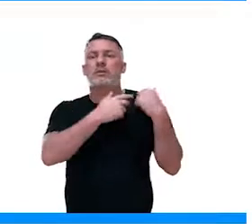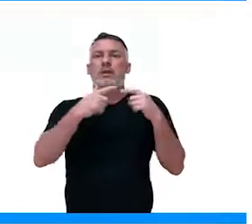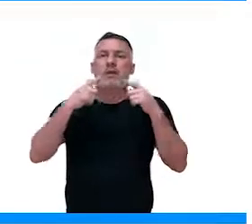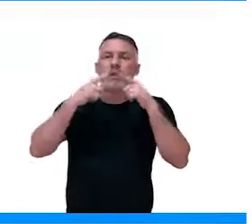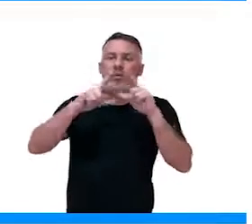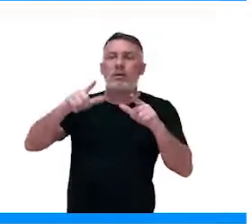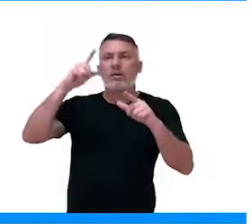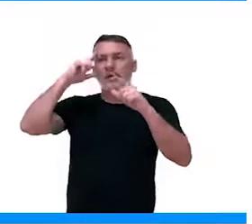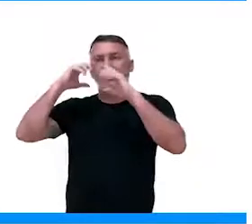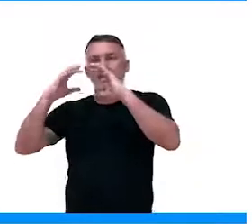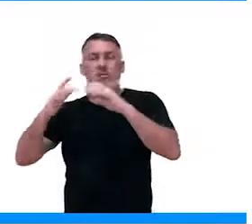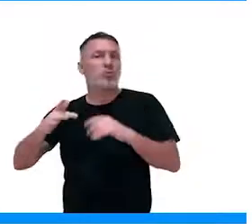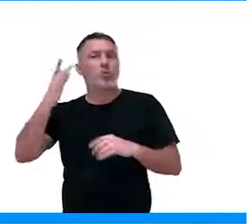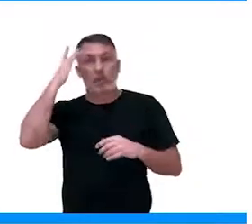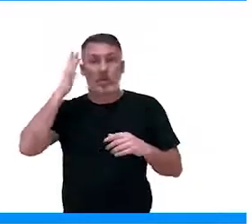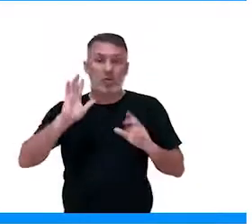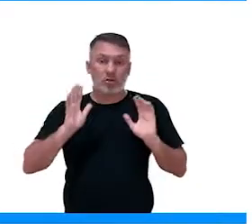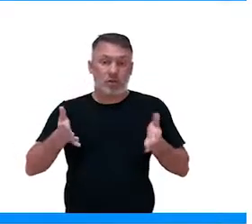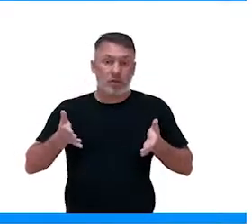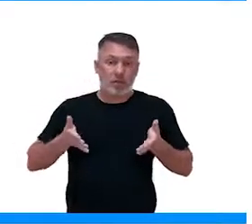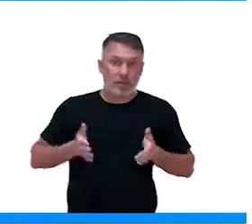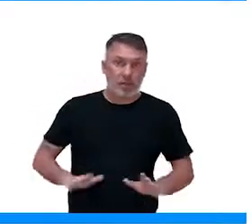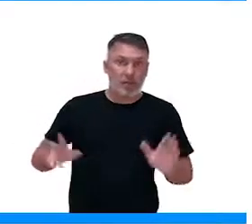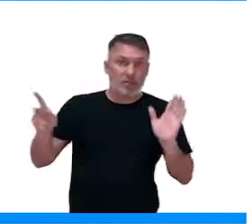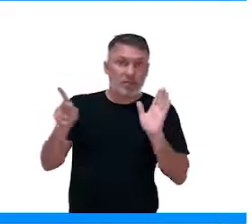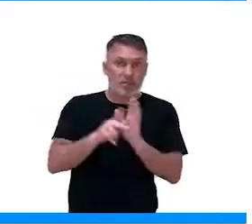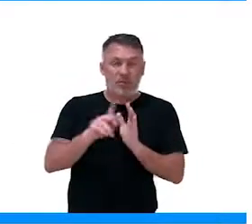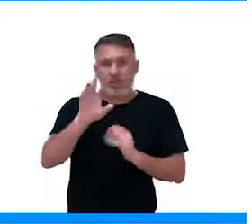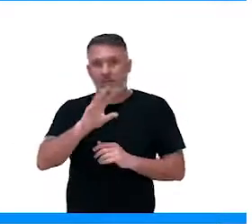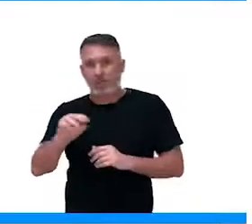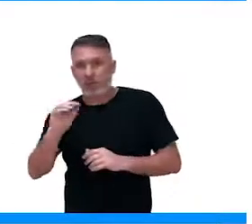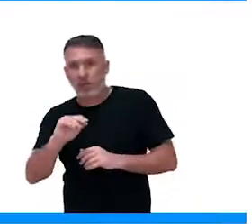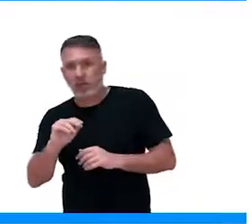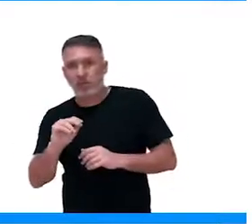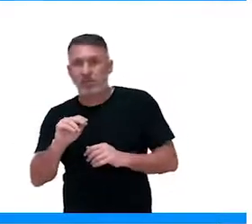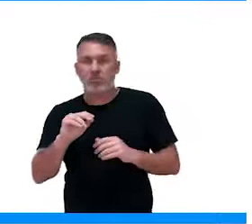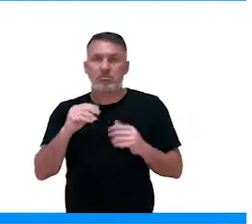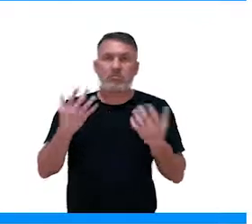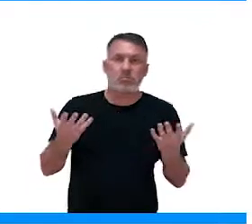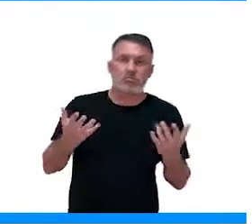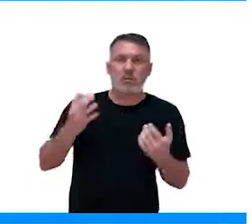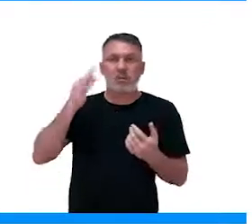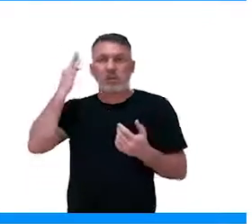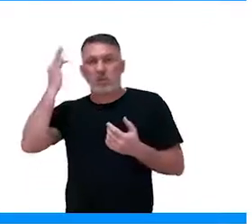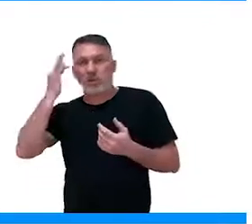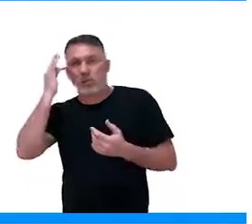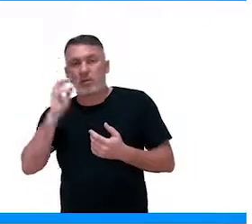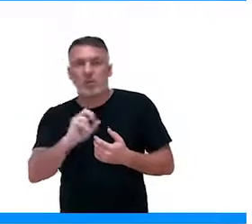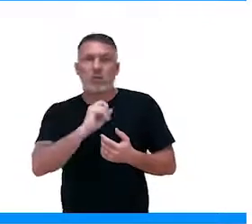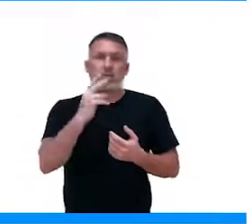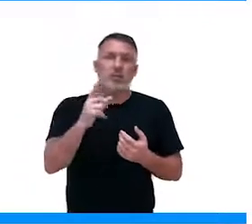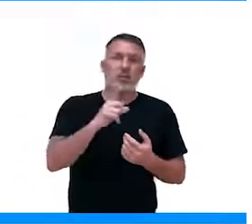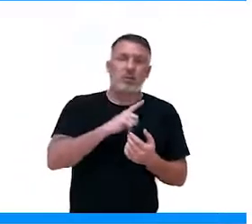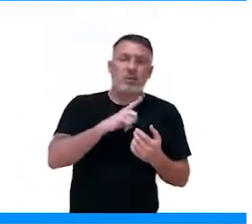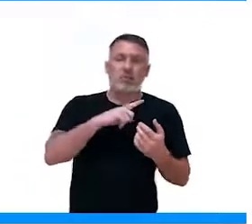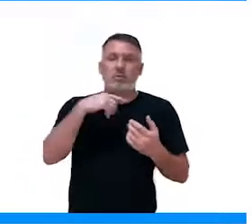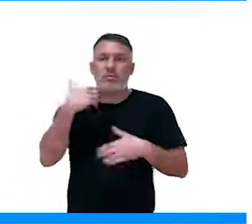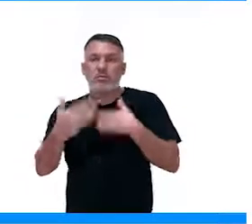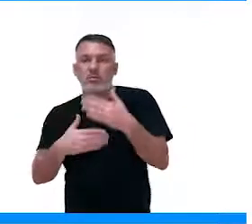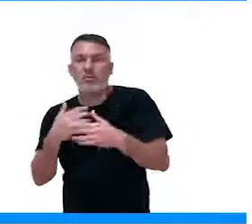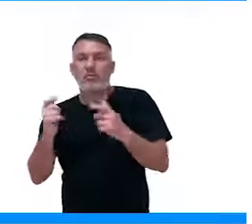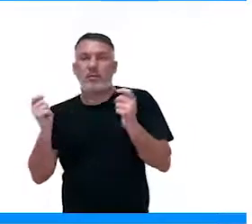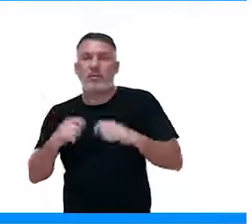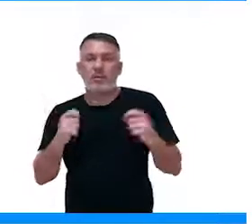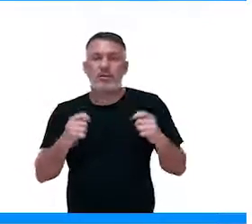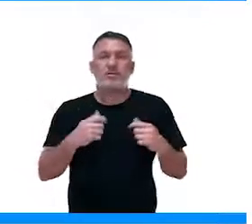linguagem. Não se sabe se a gente já nasceu com a capacidade inata da fala, segundo uma teoria, ou se a gente